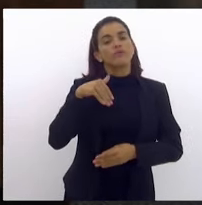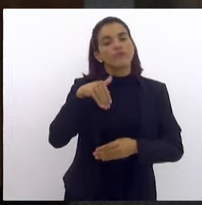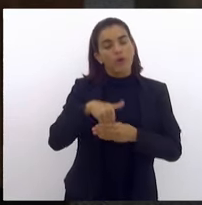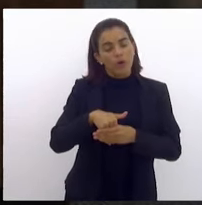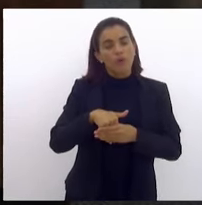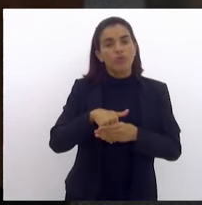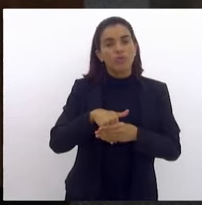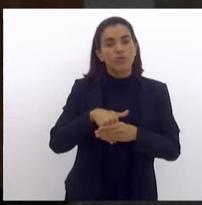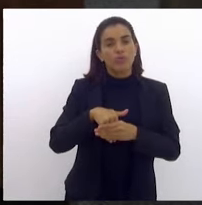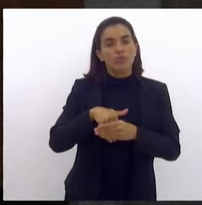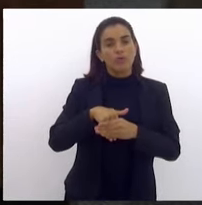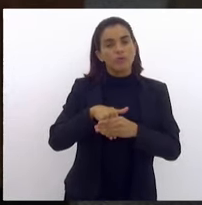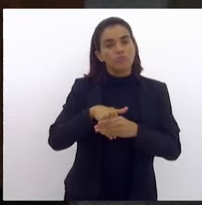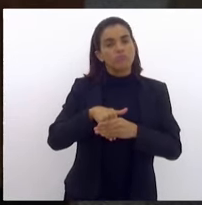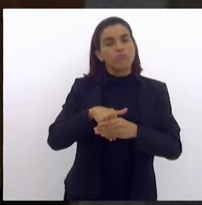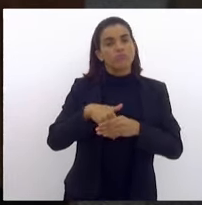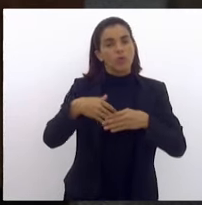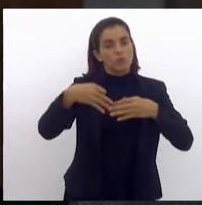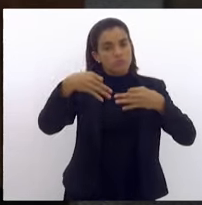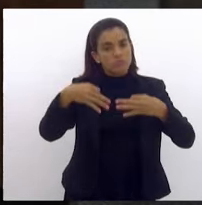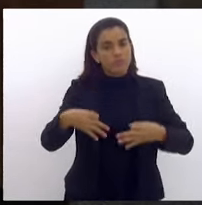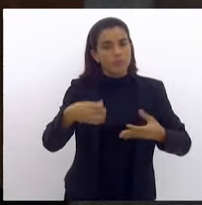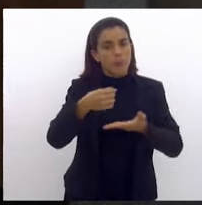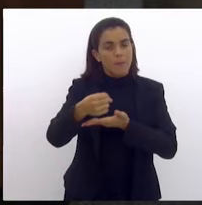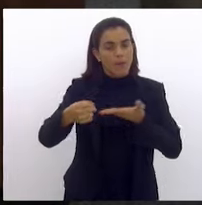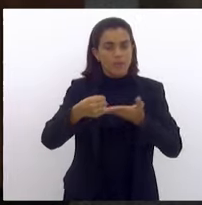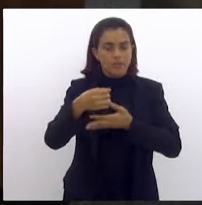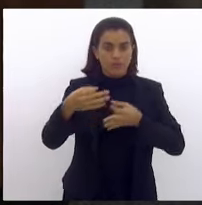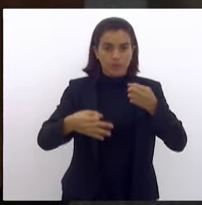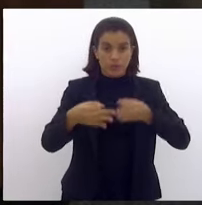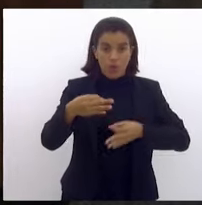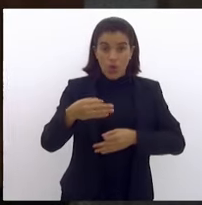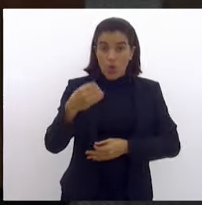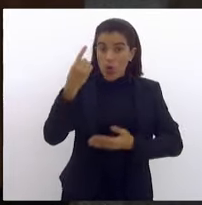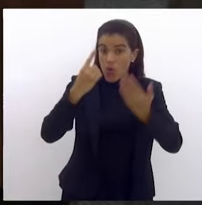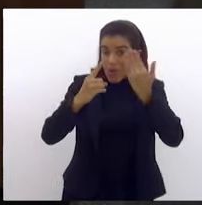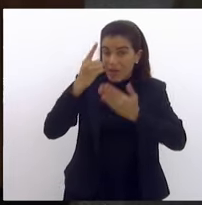um voto com justeza na política. O Carnaval do Rio de